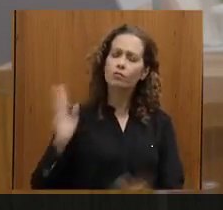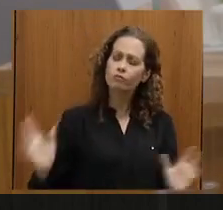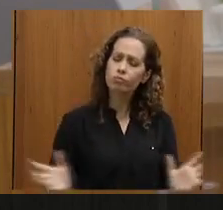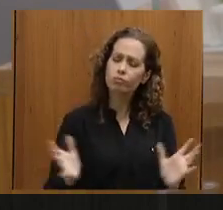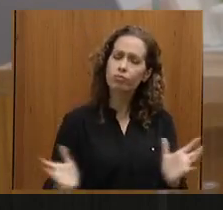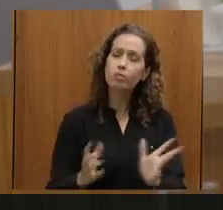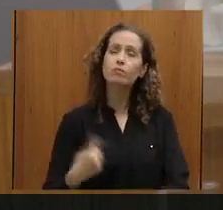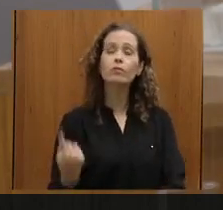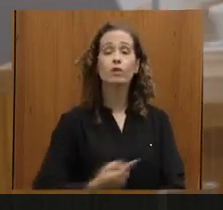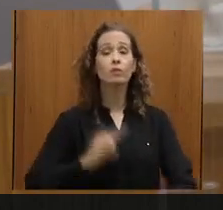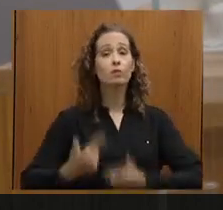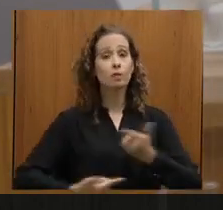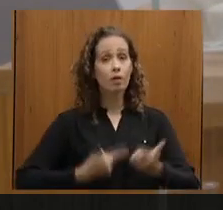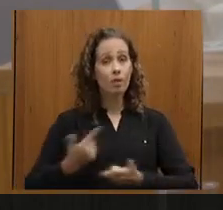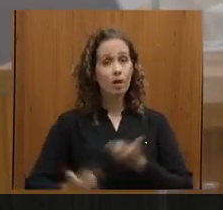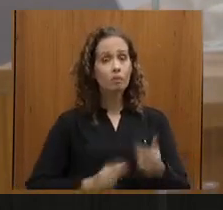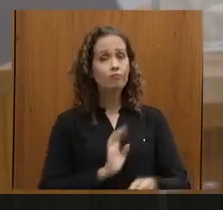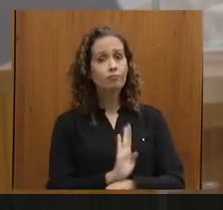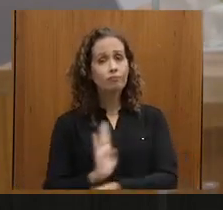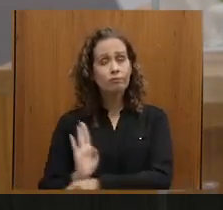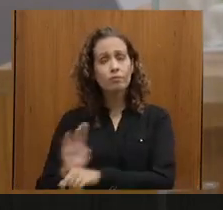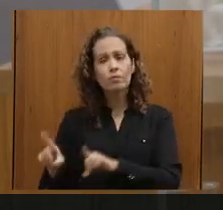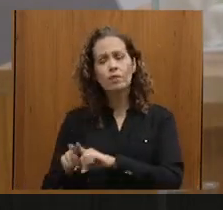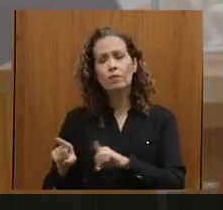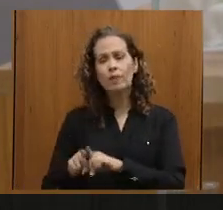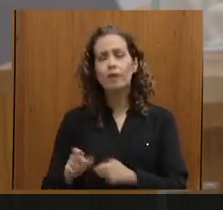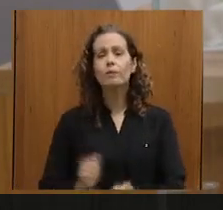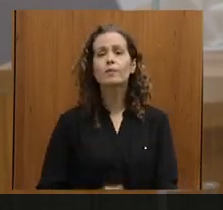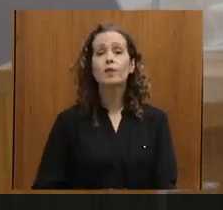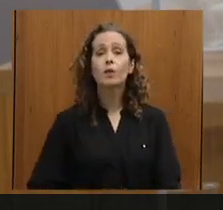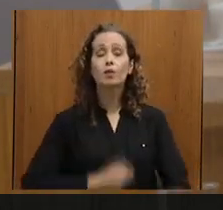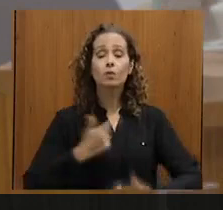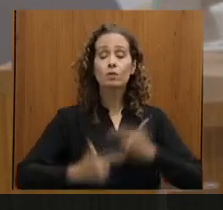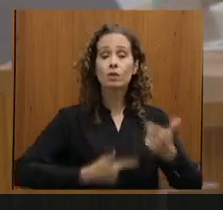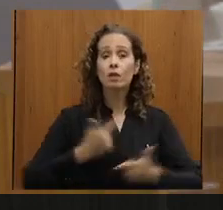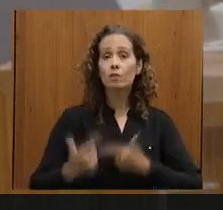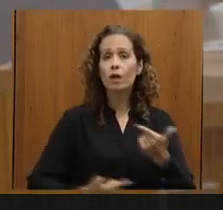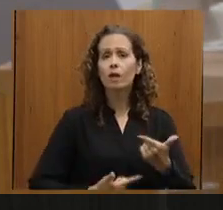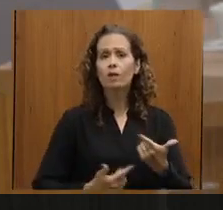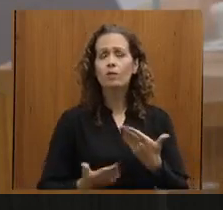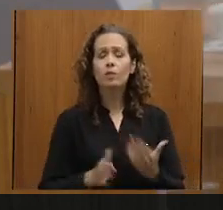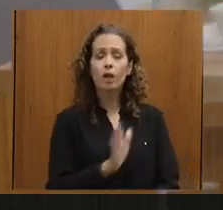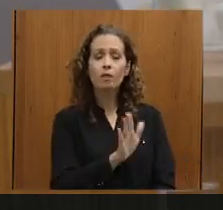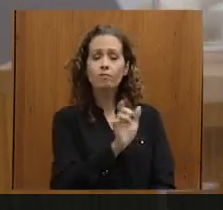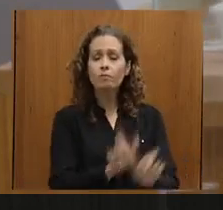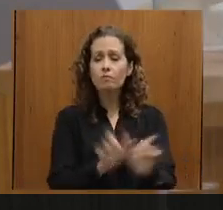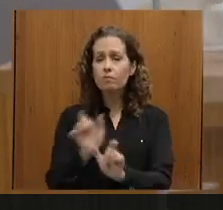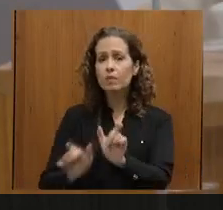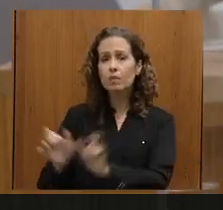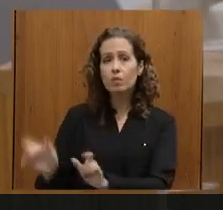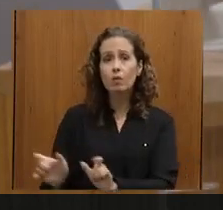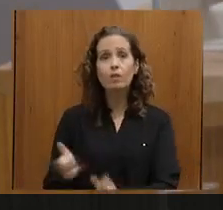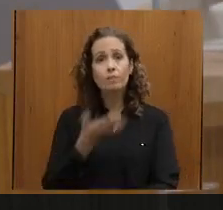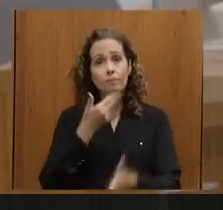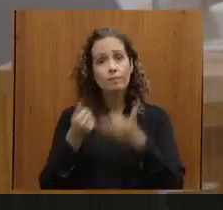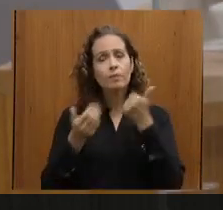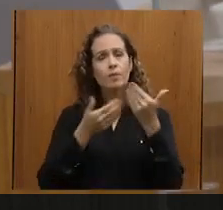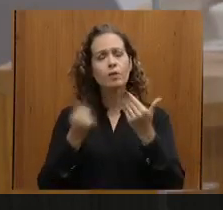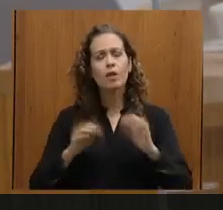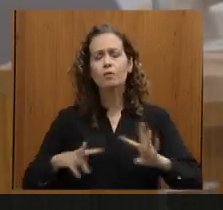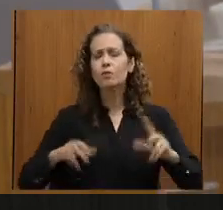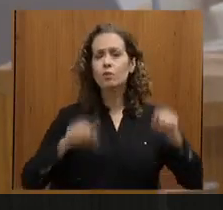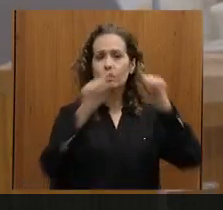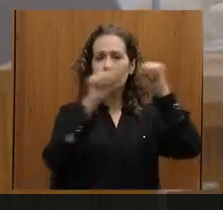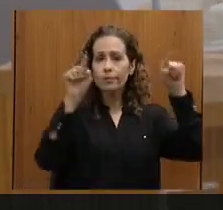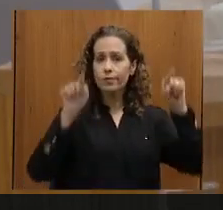prestados e de melhorar cada vez mais a qualidade do serviço prestado a quem é o verdadeiro objetivo de todo servidor público,